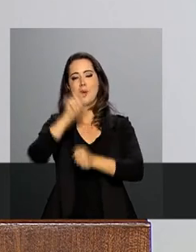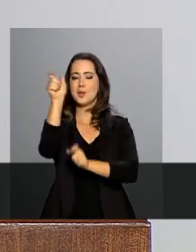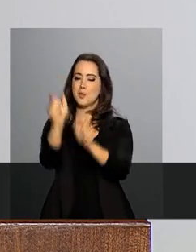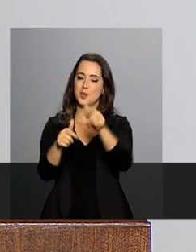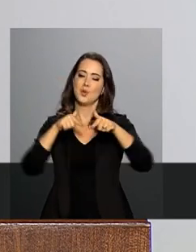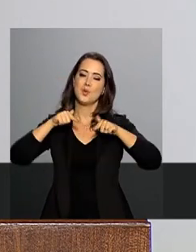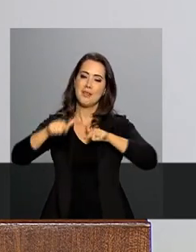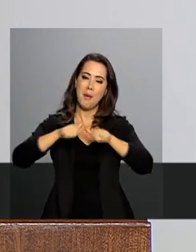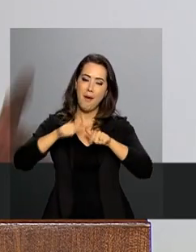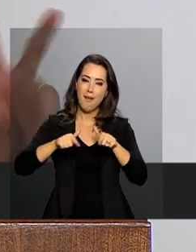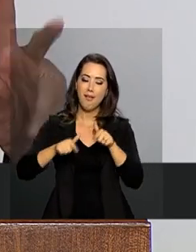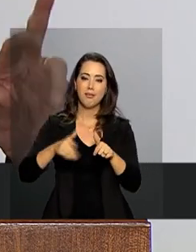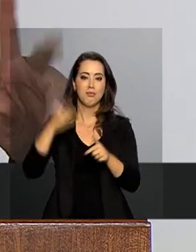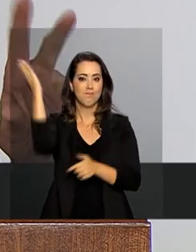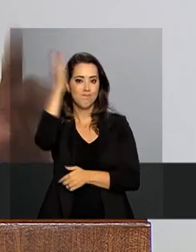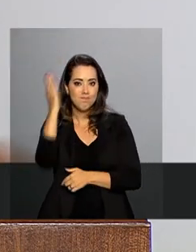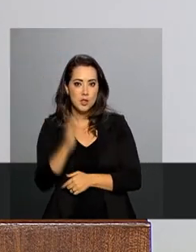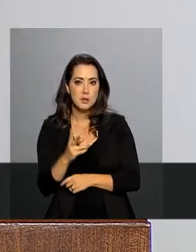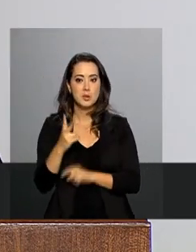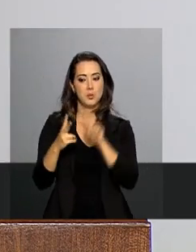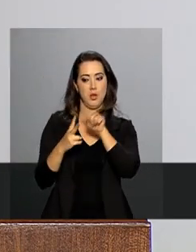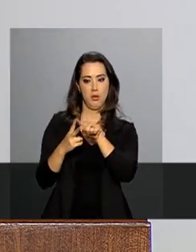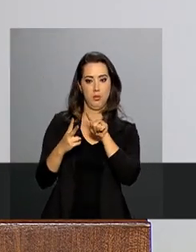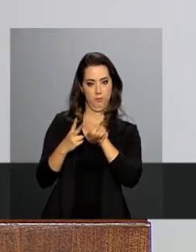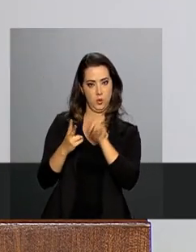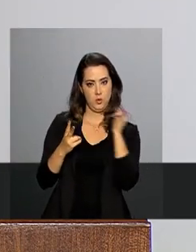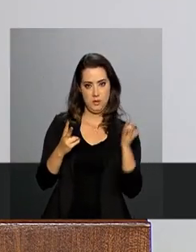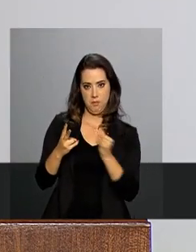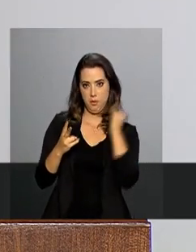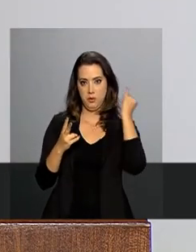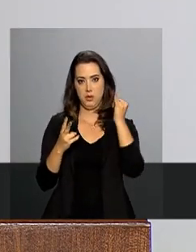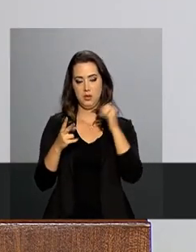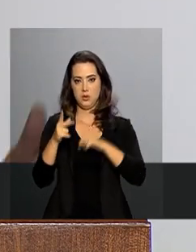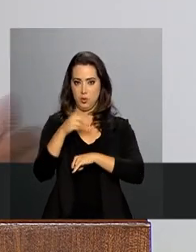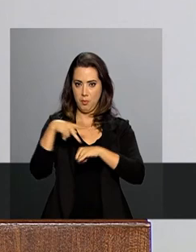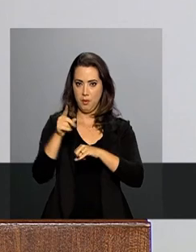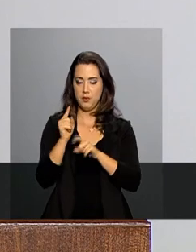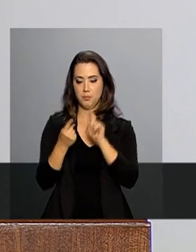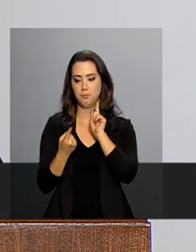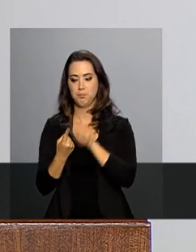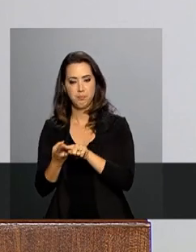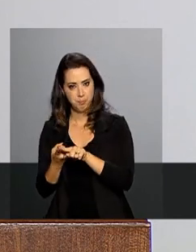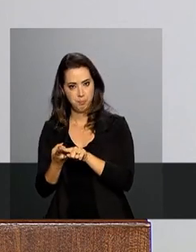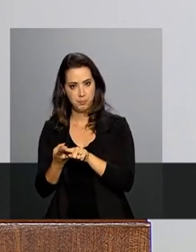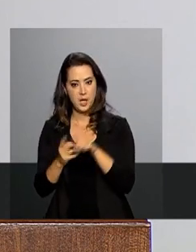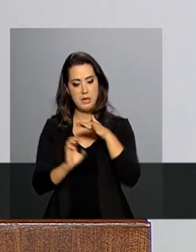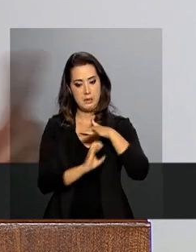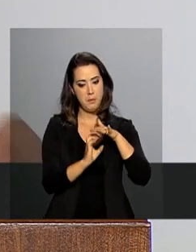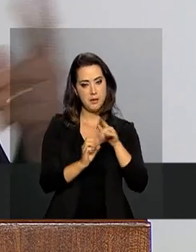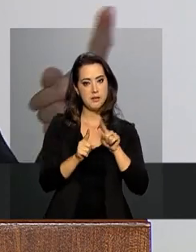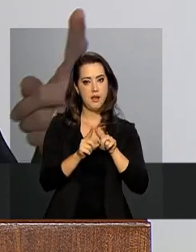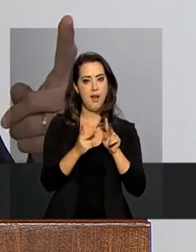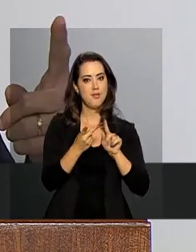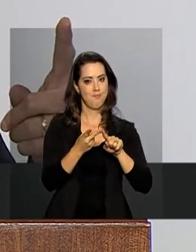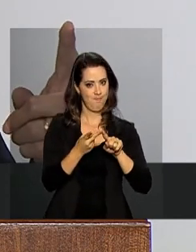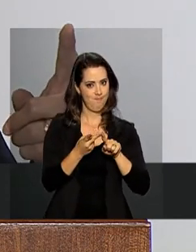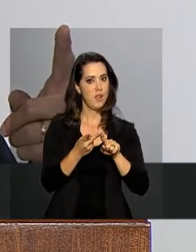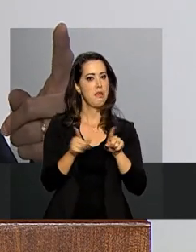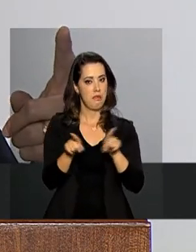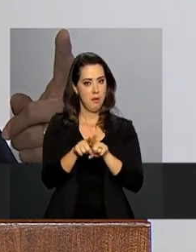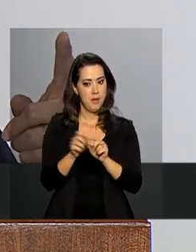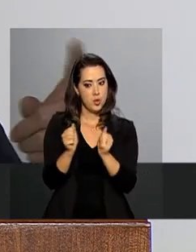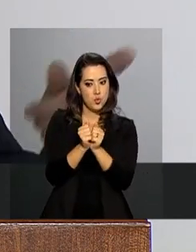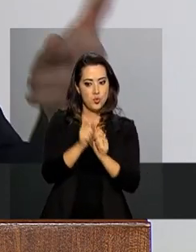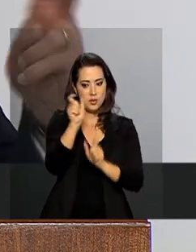brasileiros porque há duas forças produtivas o nosso país que esse caso de um lado os empresários mas de outro lado os